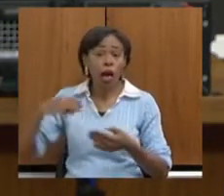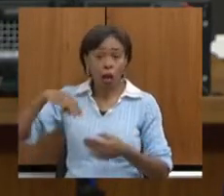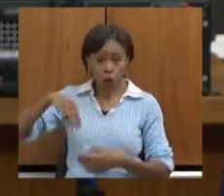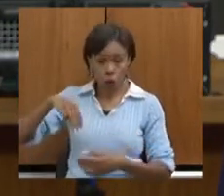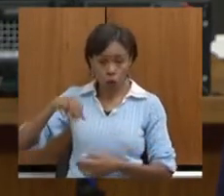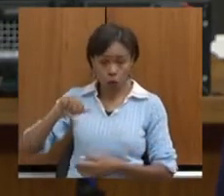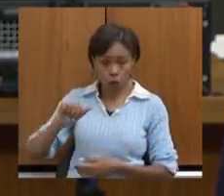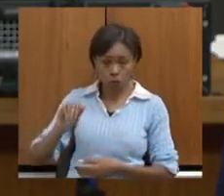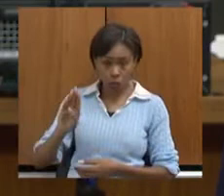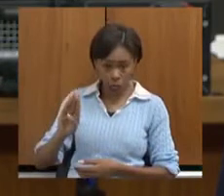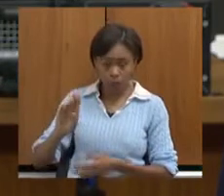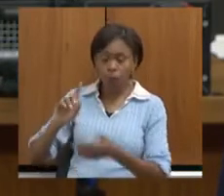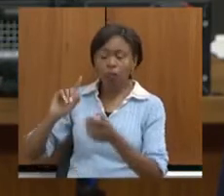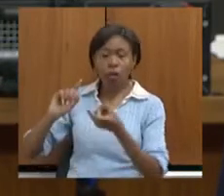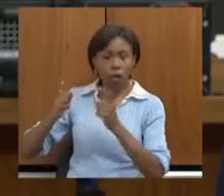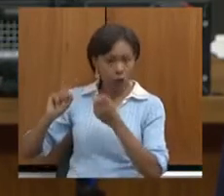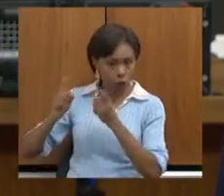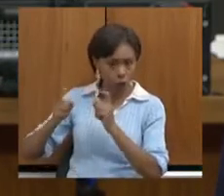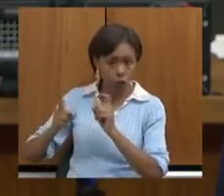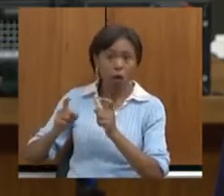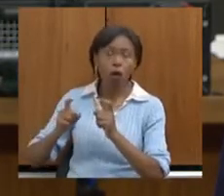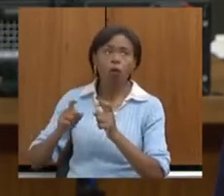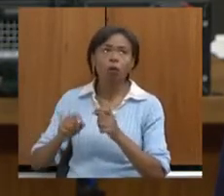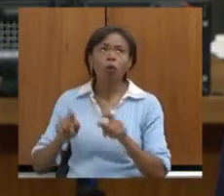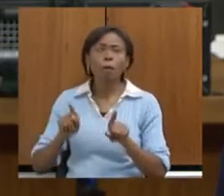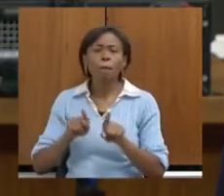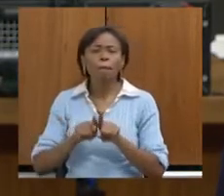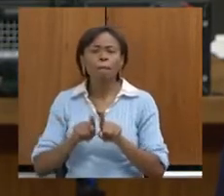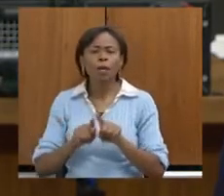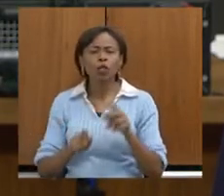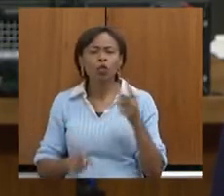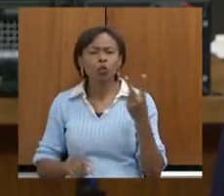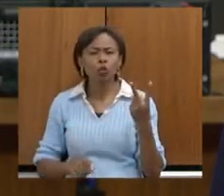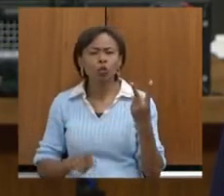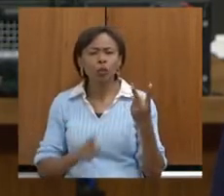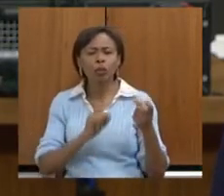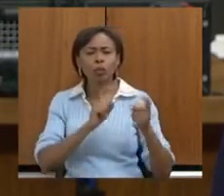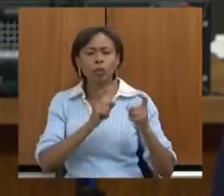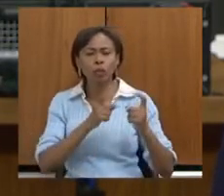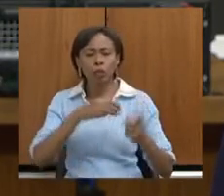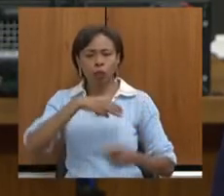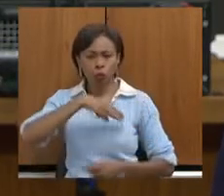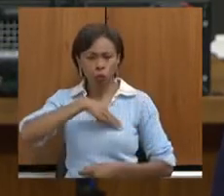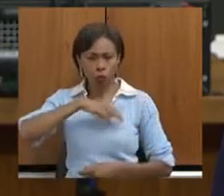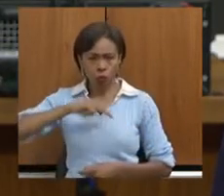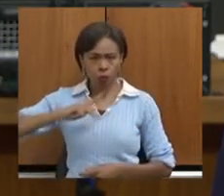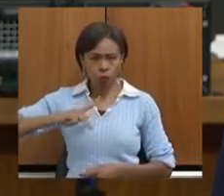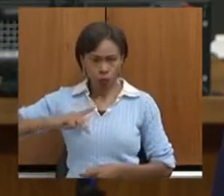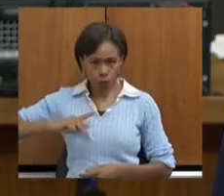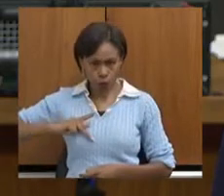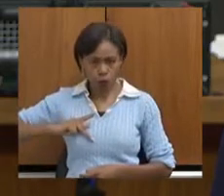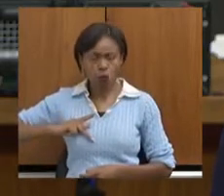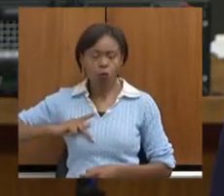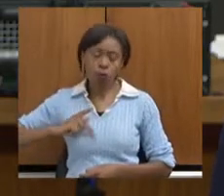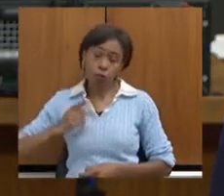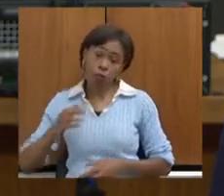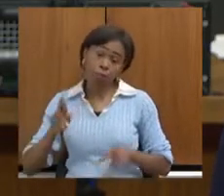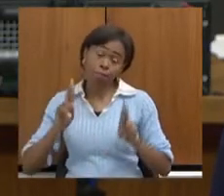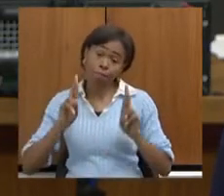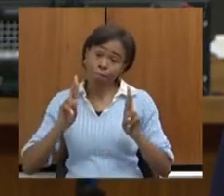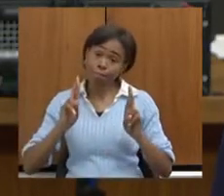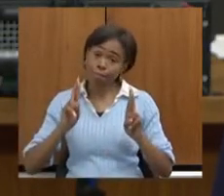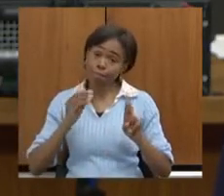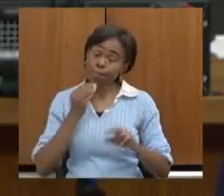sobre essa temática duas no Ministério Público que eu espero que tenha levado né um